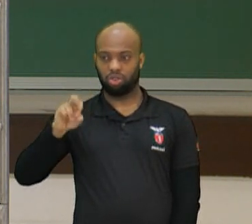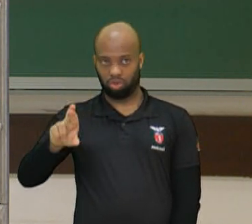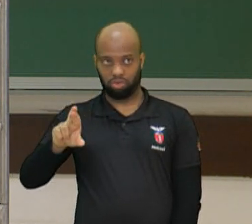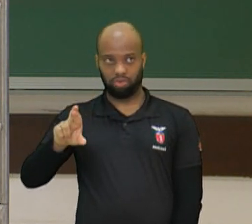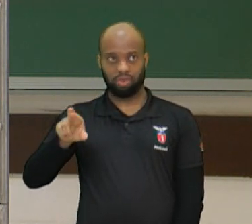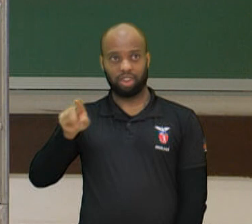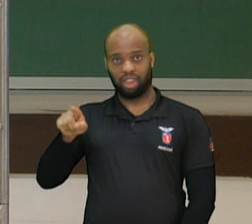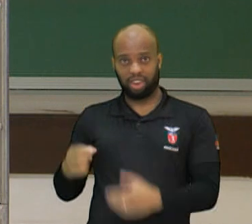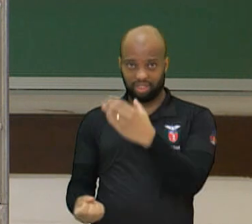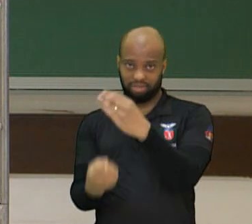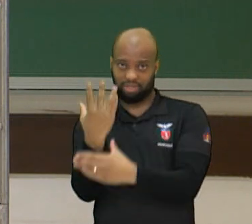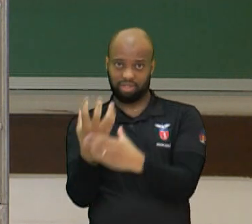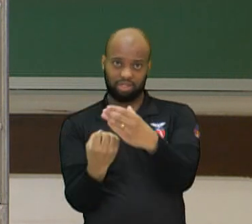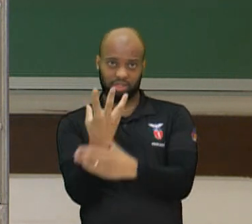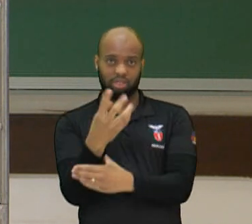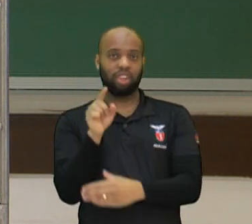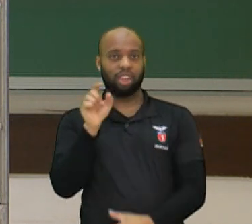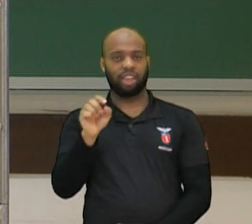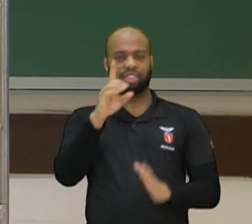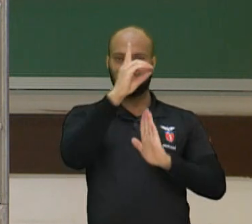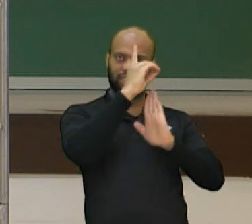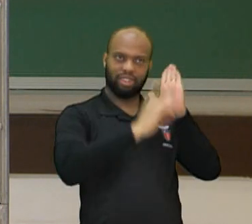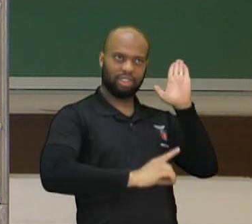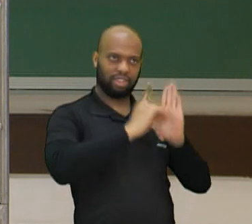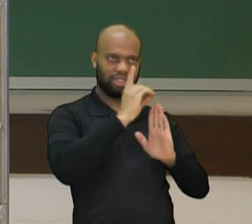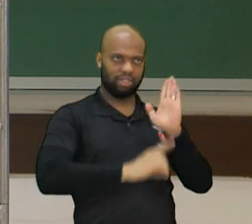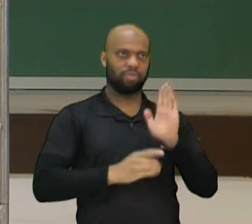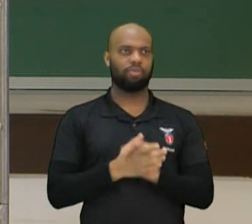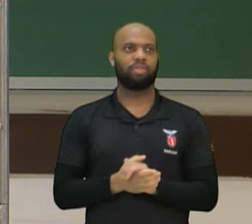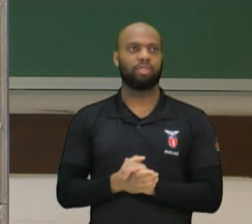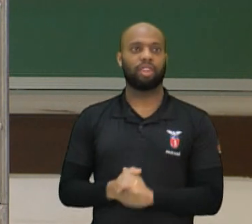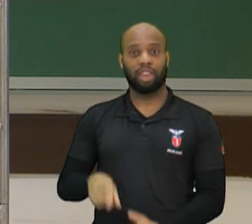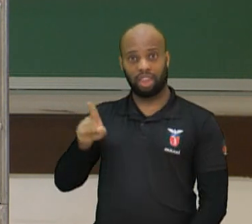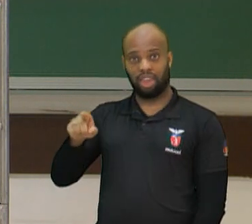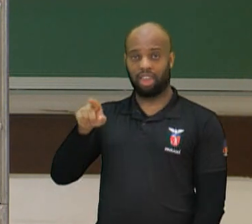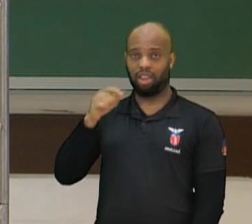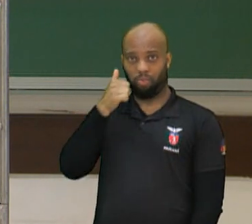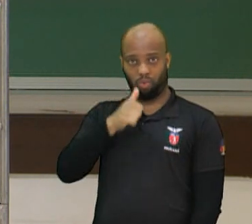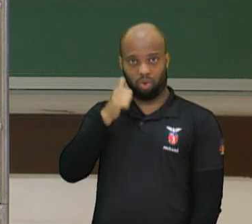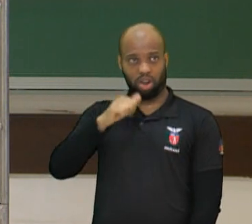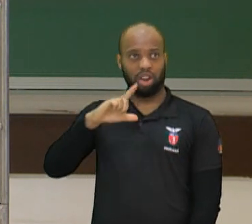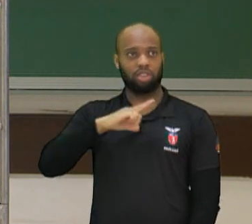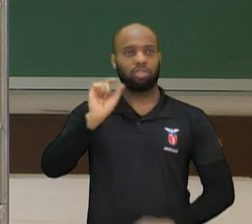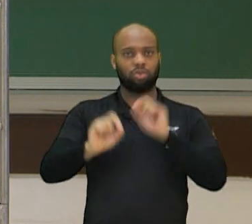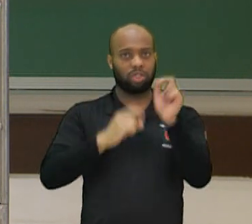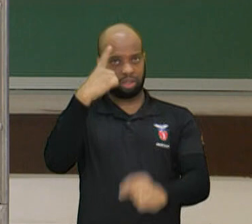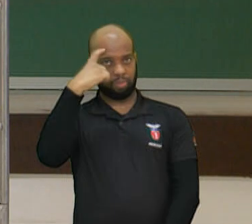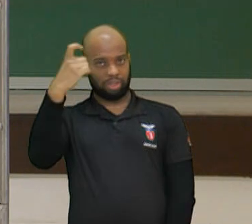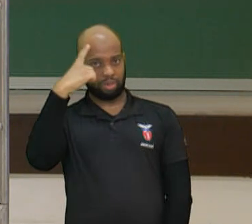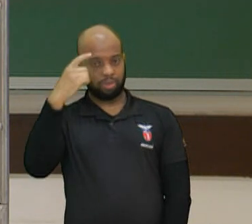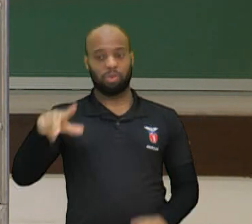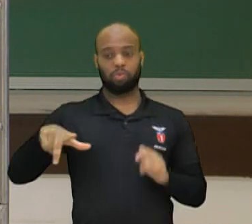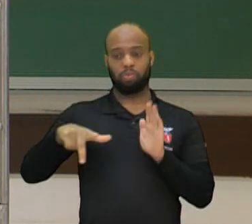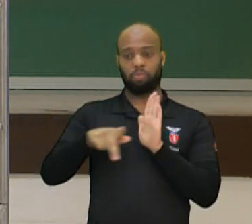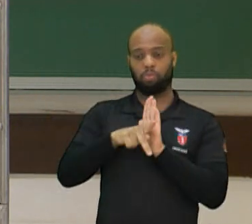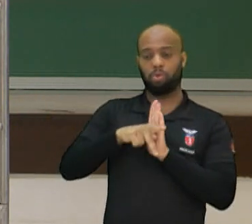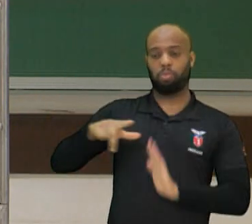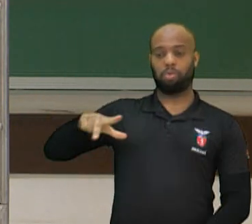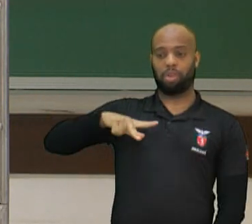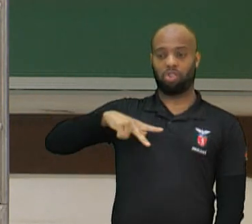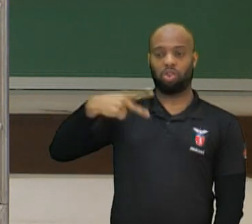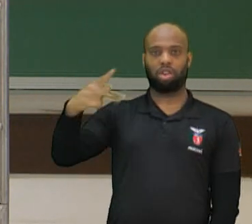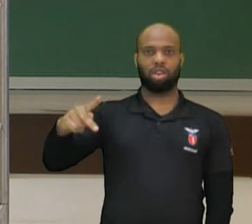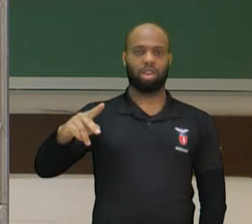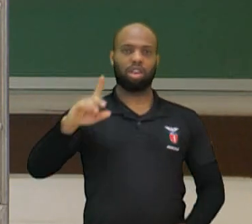impulsionadora da criação dessa declaração. Eleanor Roosevelt tinha uma ideia muito particular sobre direitos